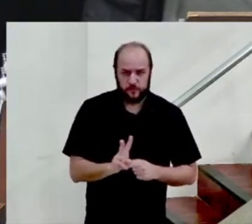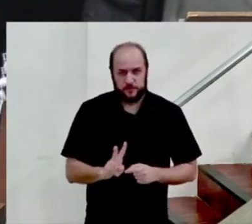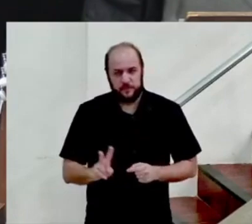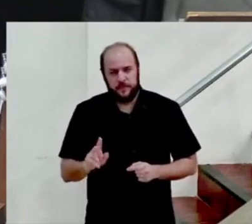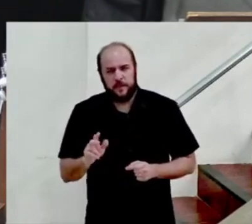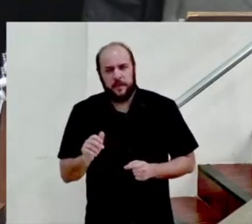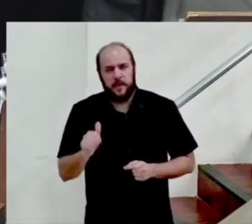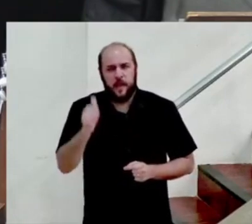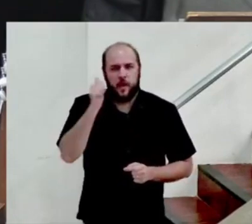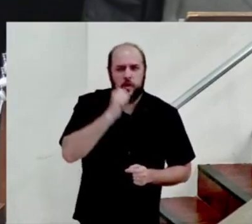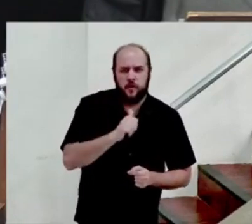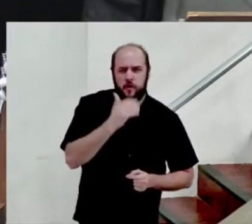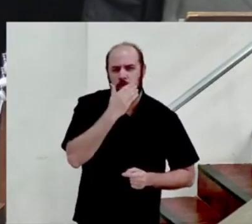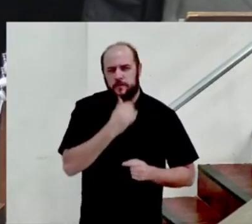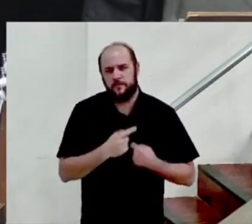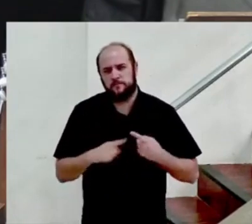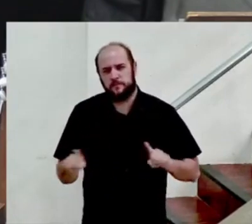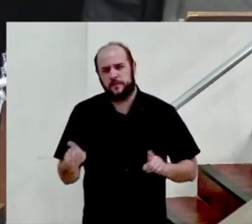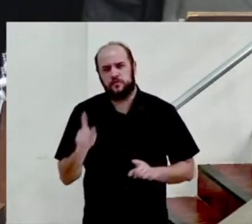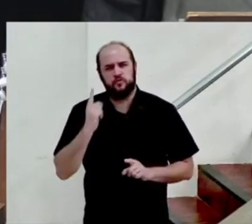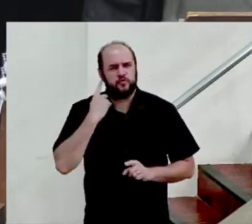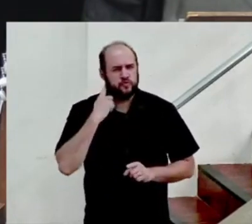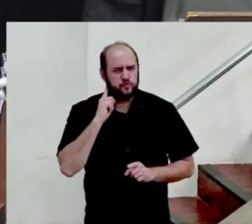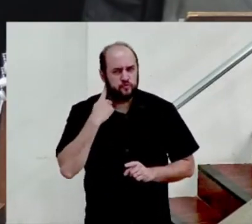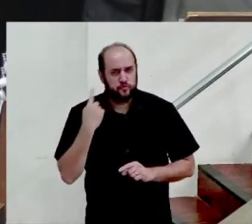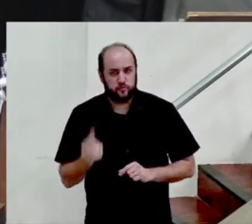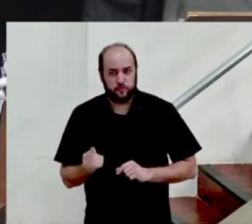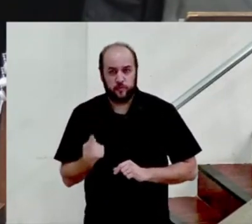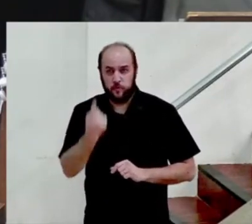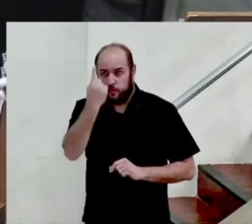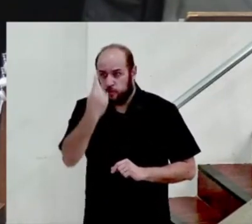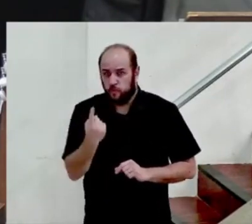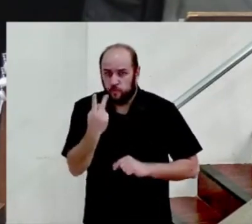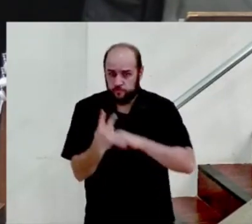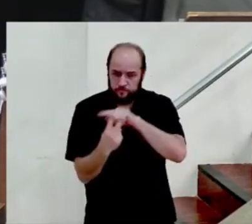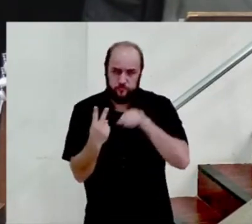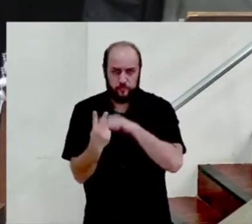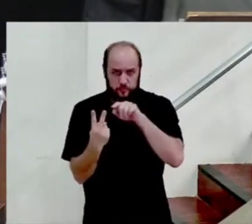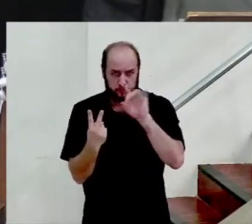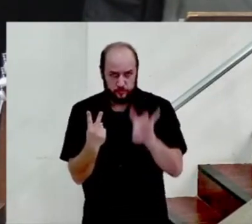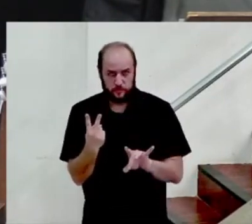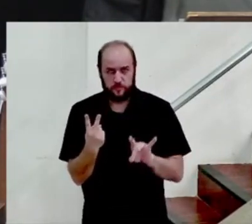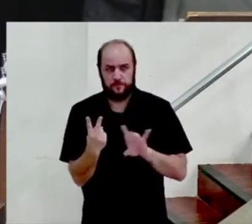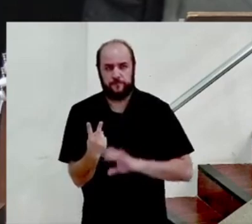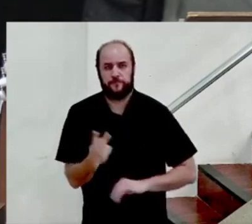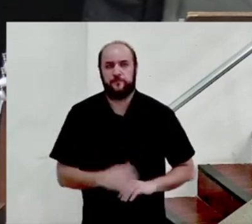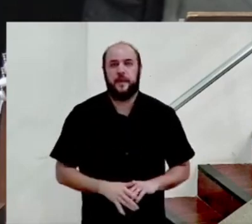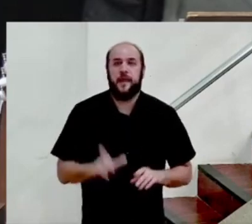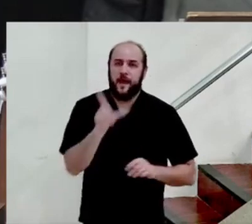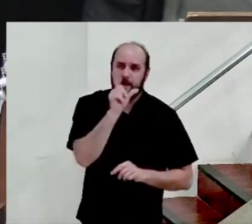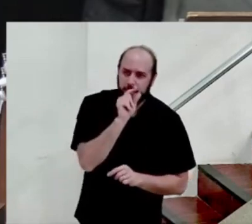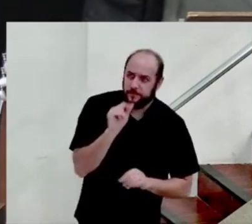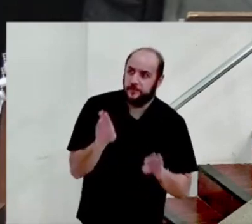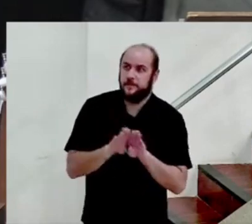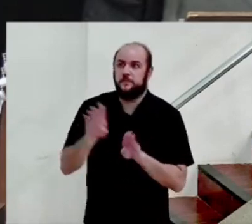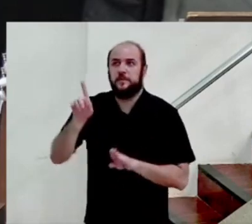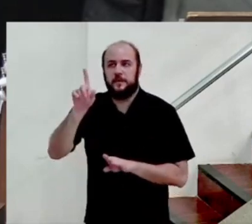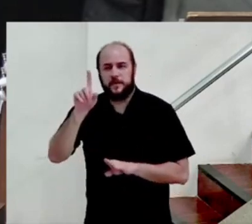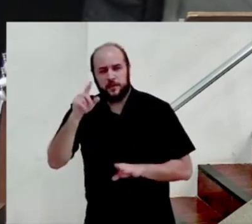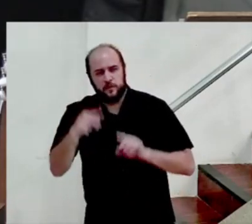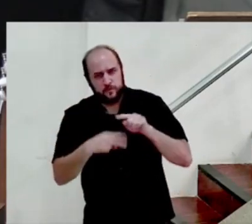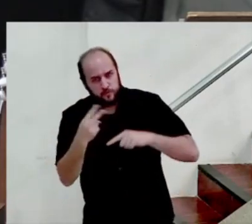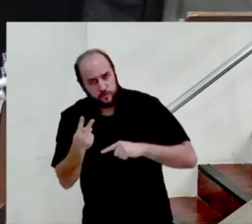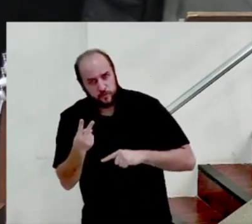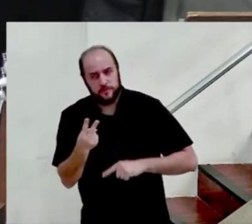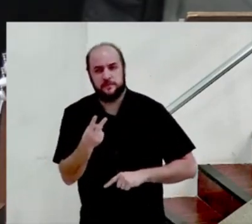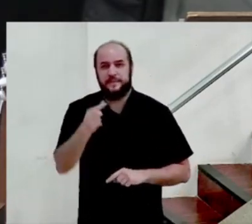dos animais imundos, 1 par, o macho e sua fêmea. Também das aves do céu 7 pares, macho e fêmea, para que